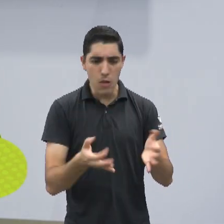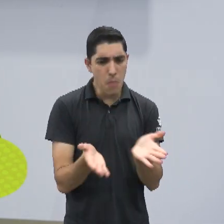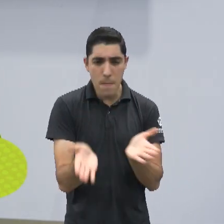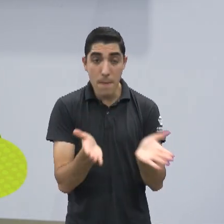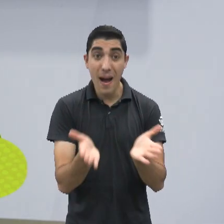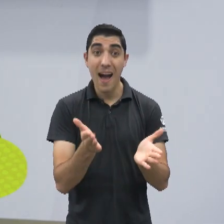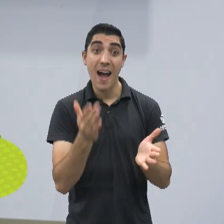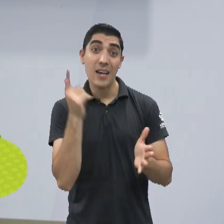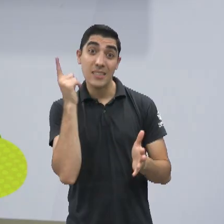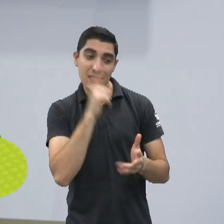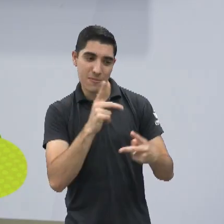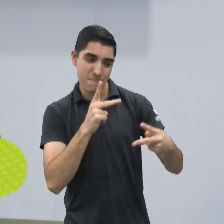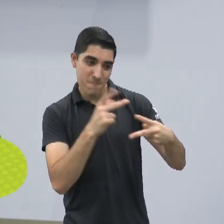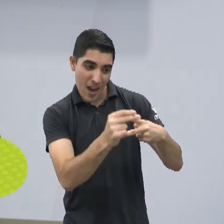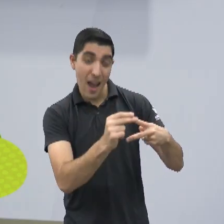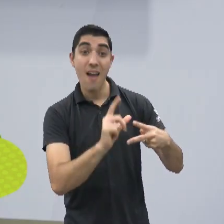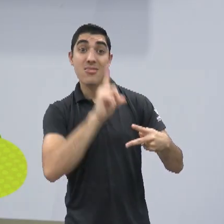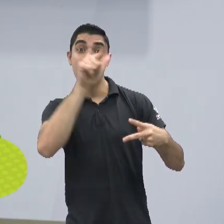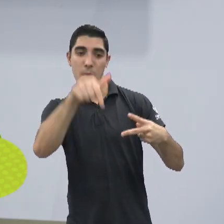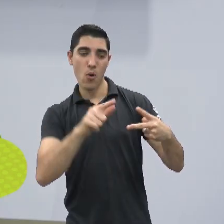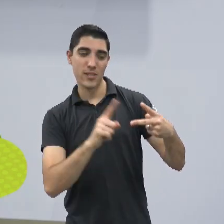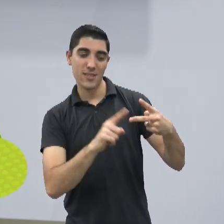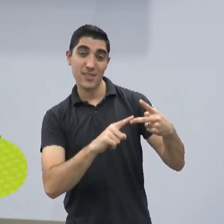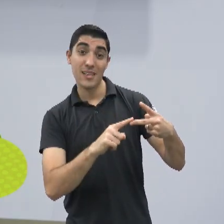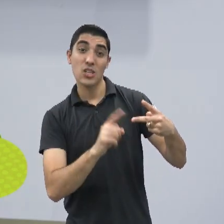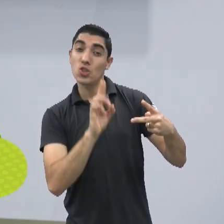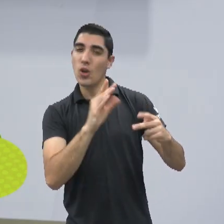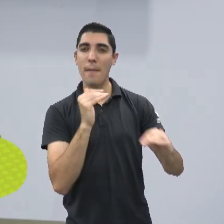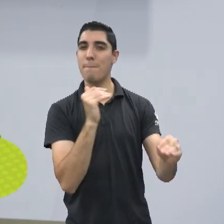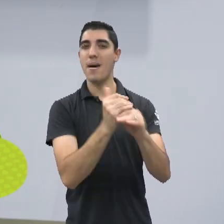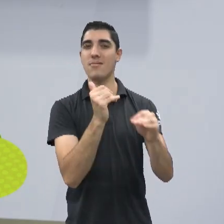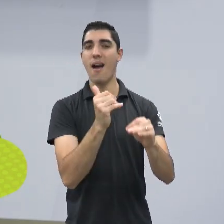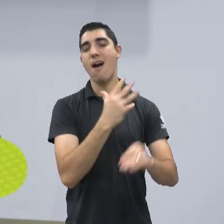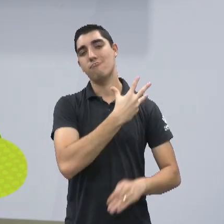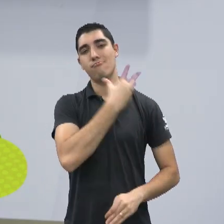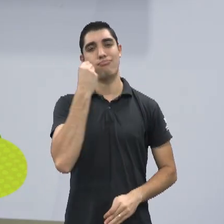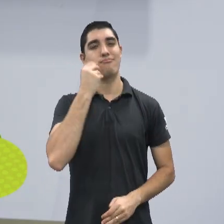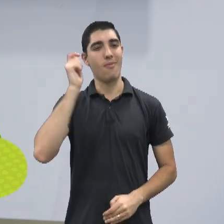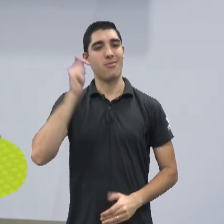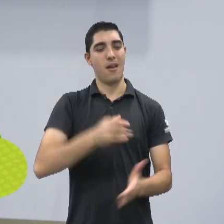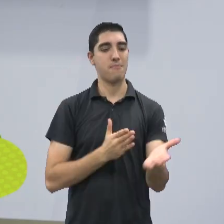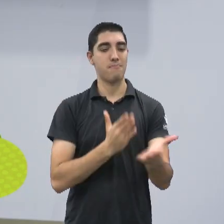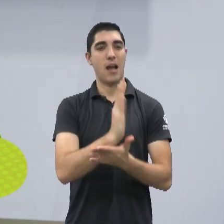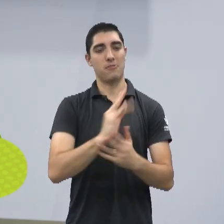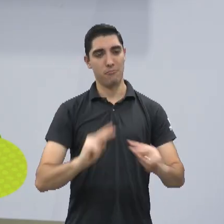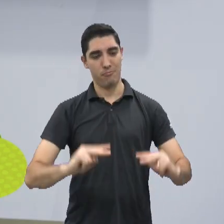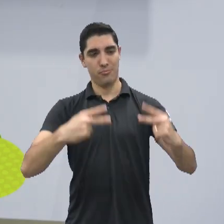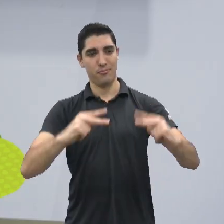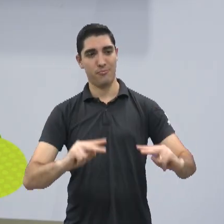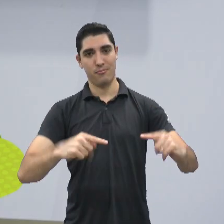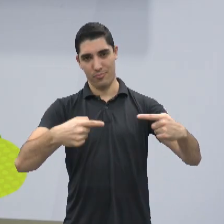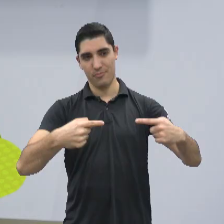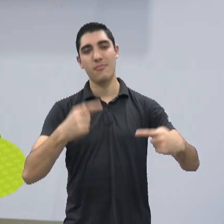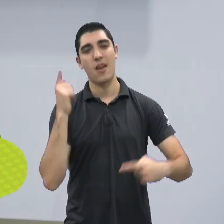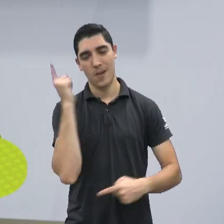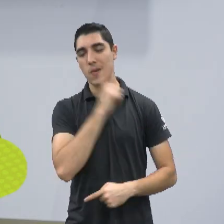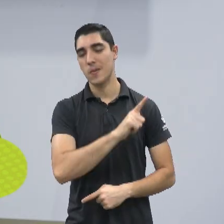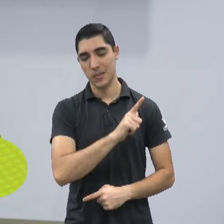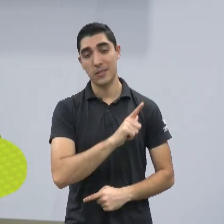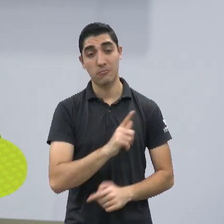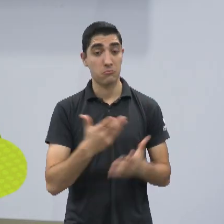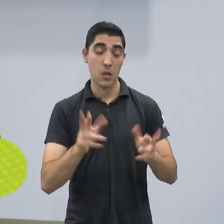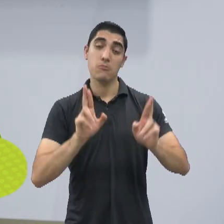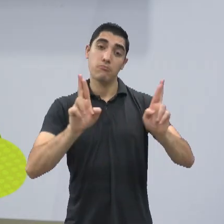empate para os lados joseenses, porque isso, numa decisão, pode com certeza fazer grande diferença. A gente